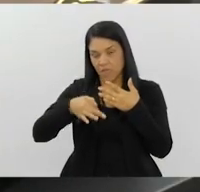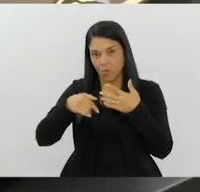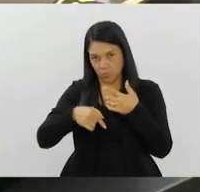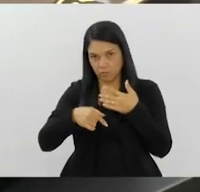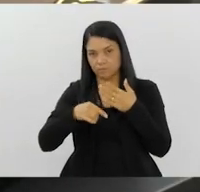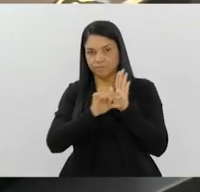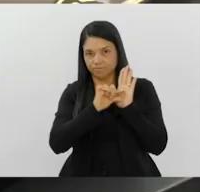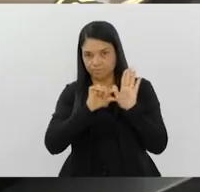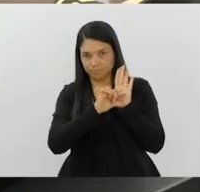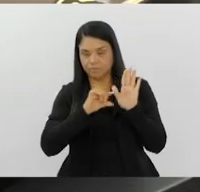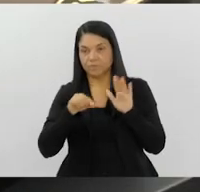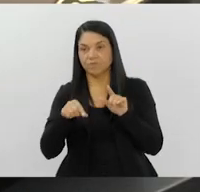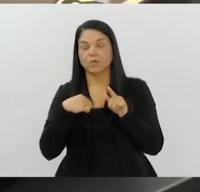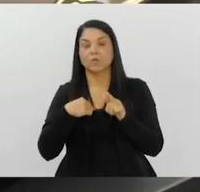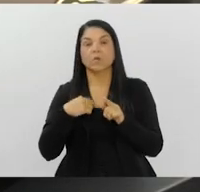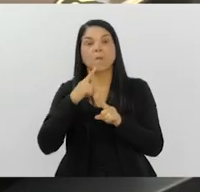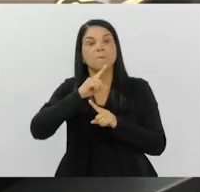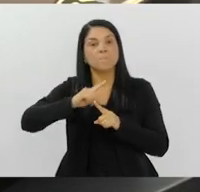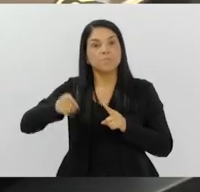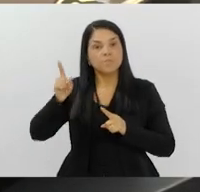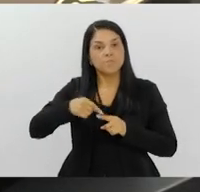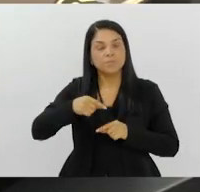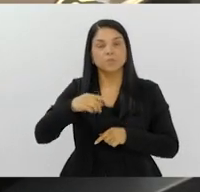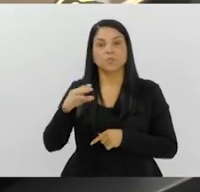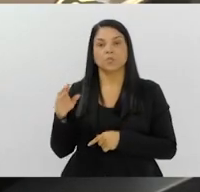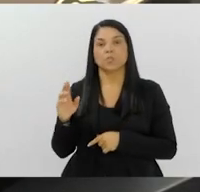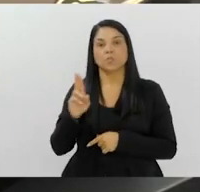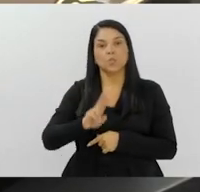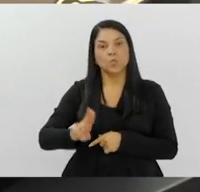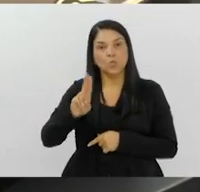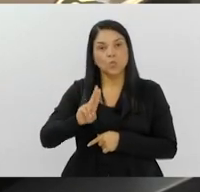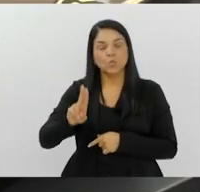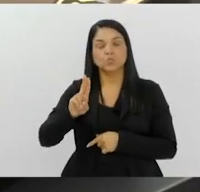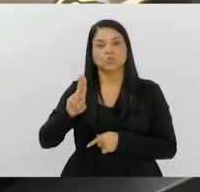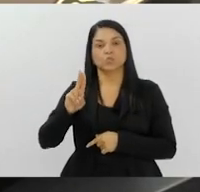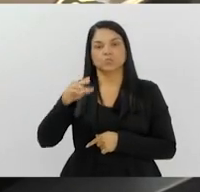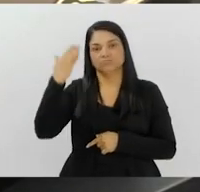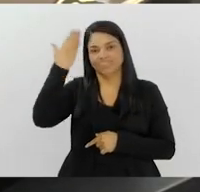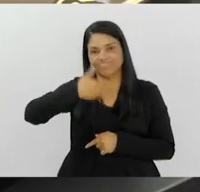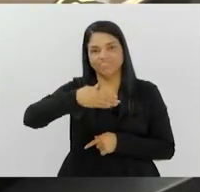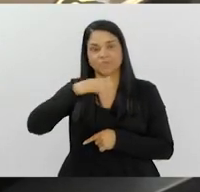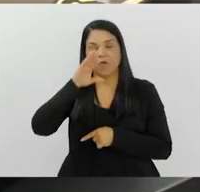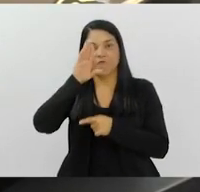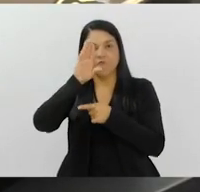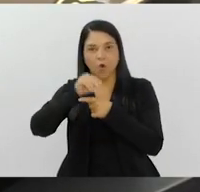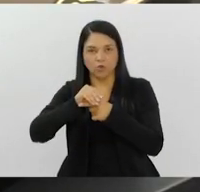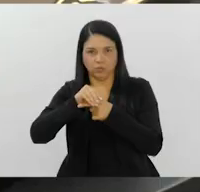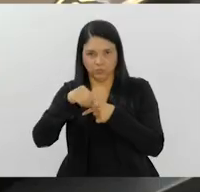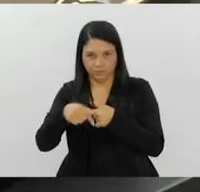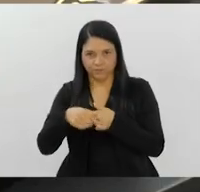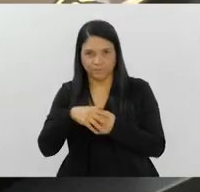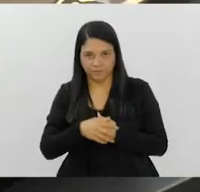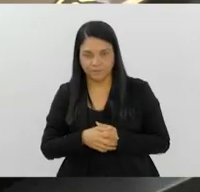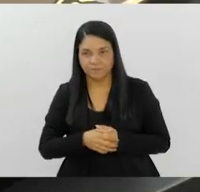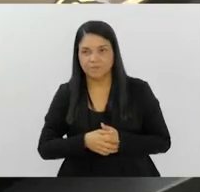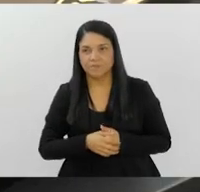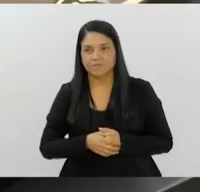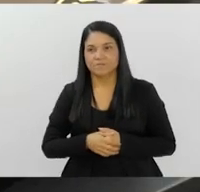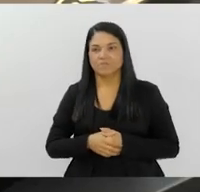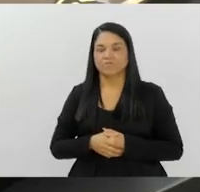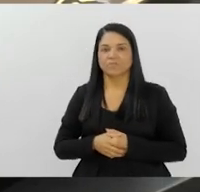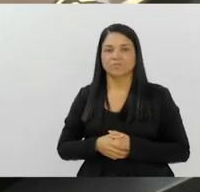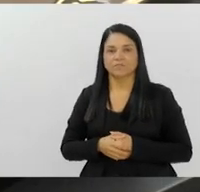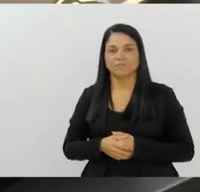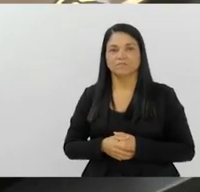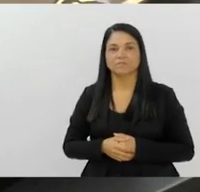eh único exclusivo da ferramenta para prisão a gente estabelece que tem que ter um procedimento muito B para ser efetuado isso E